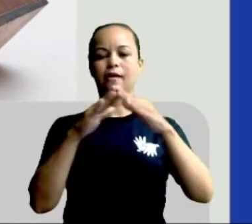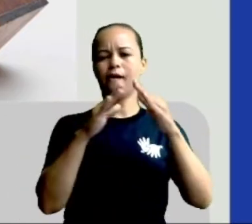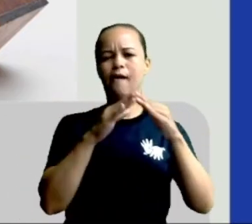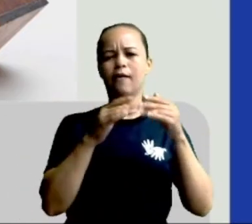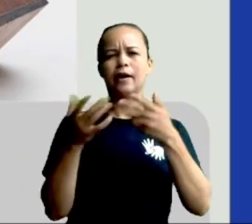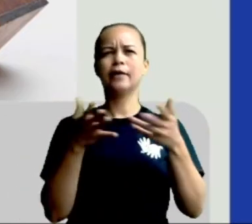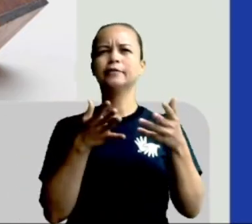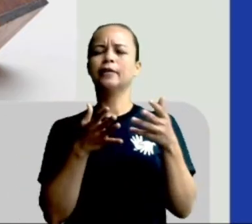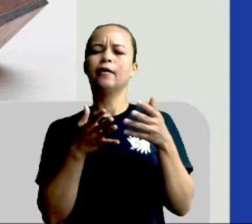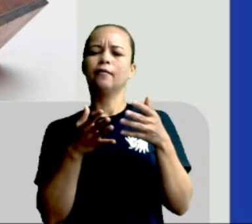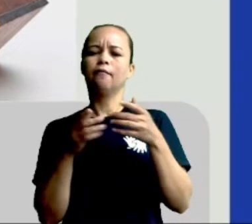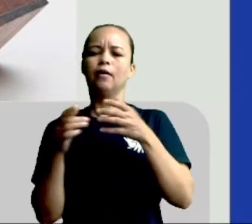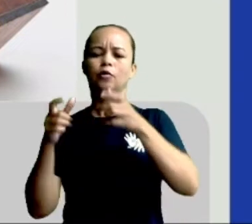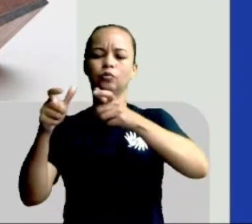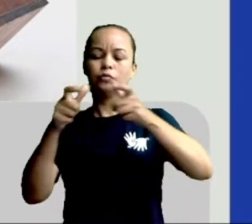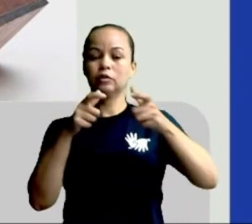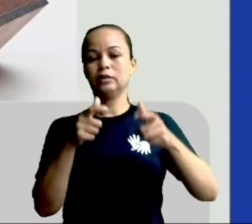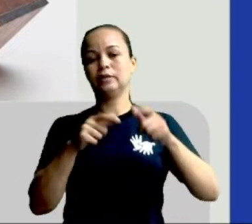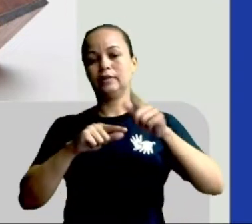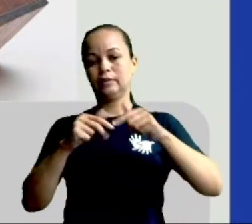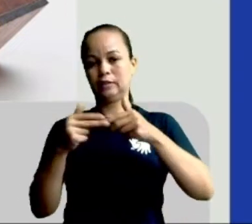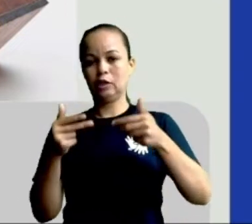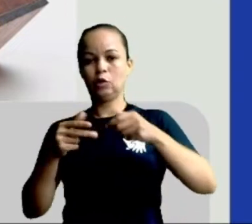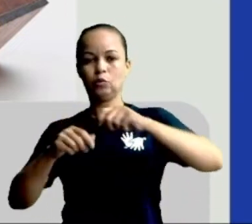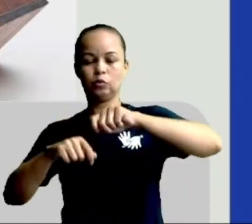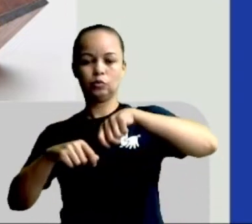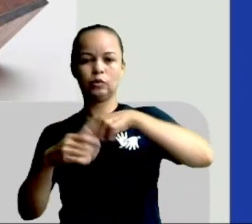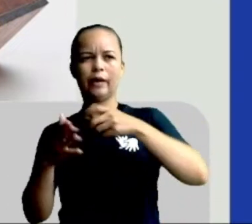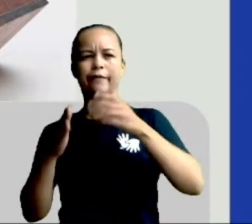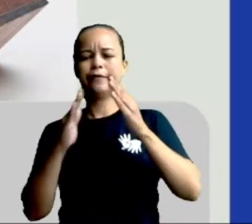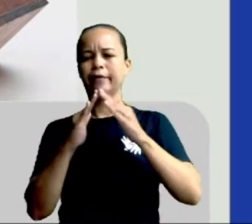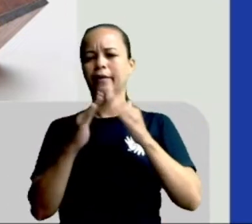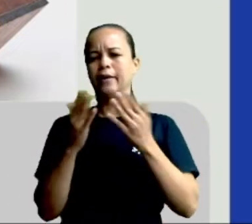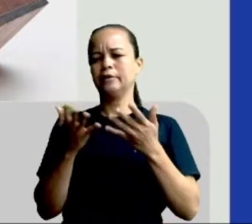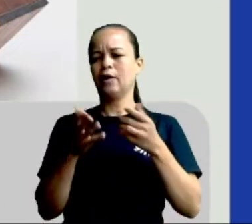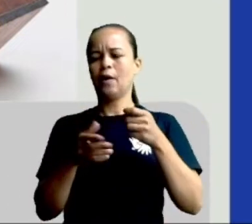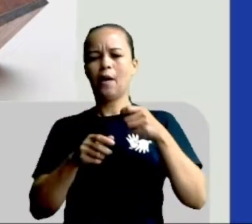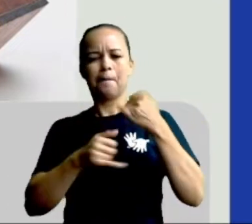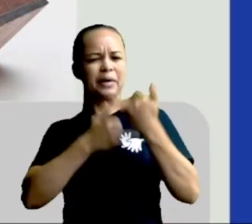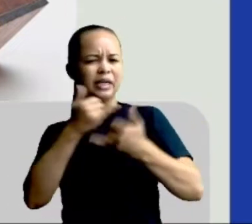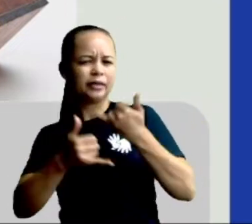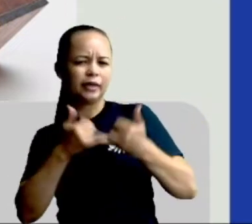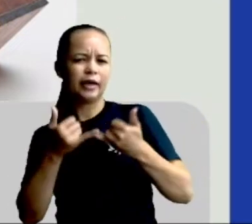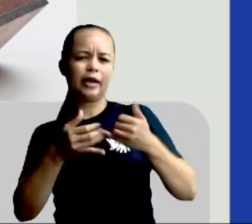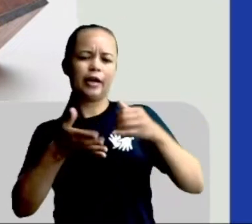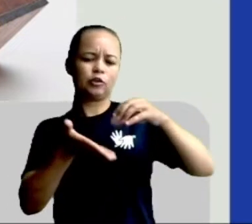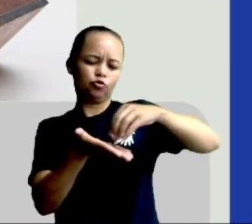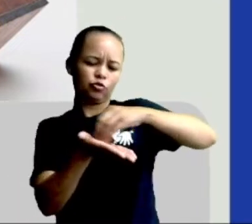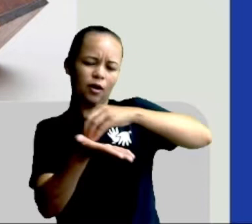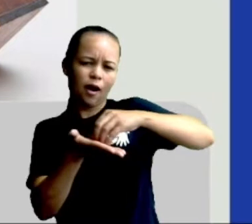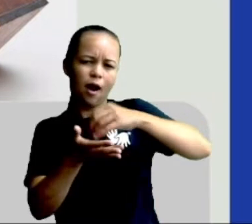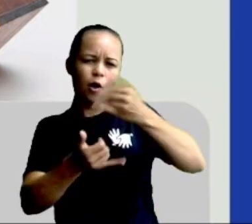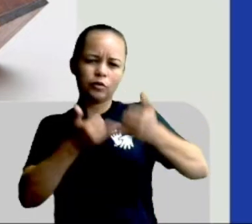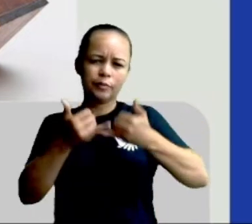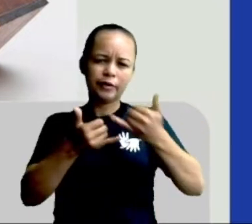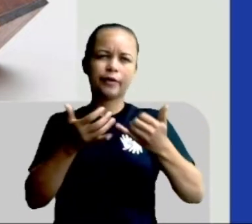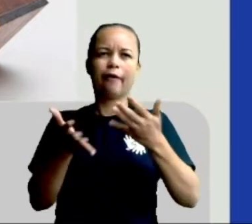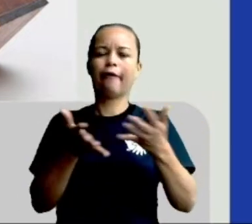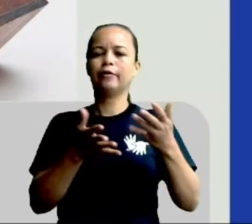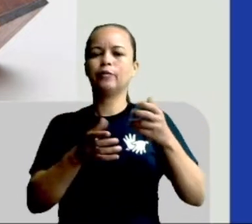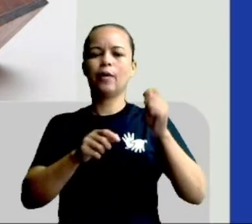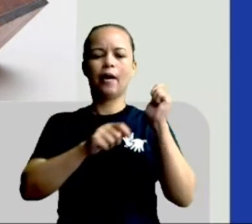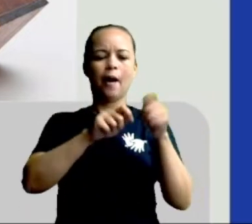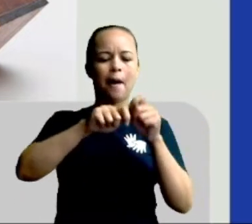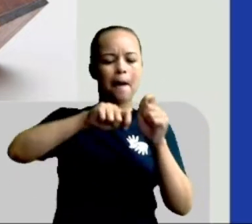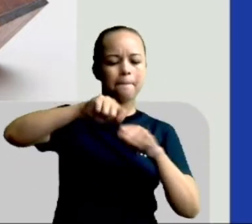na nossa casa, utensílios domésticos, brinquedos como peão, carros. Você vê aí, ó, a